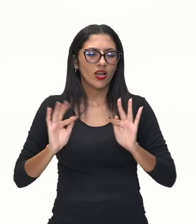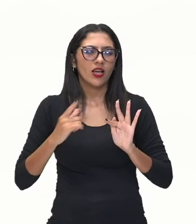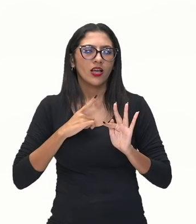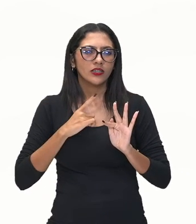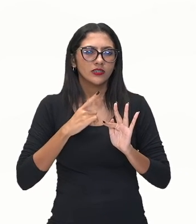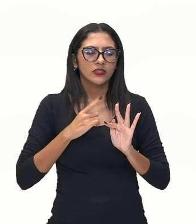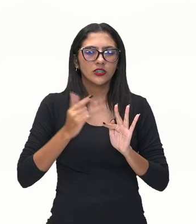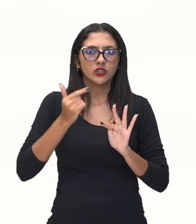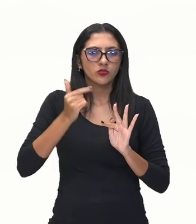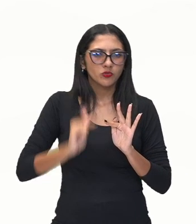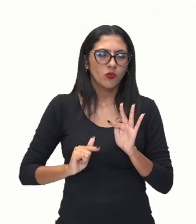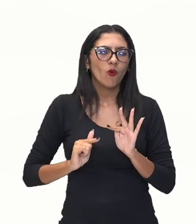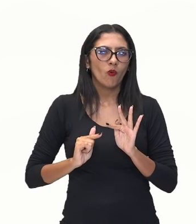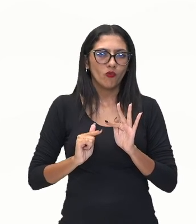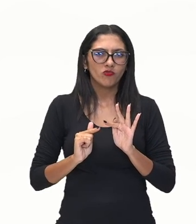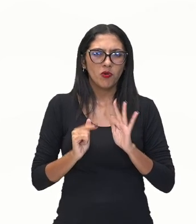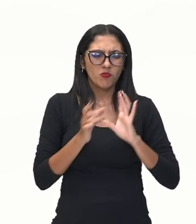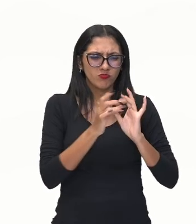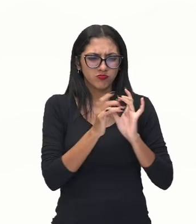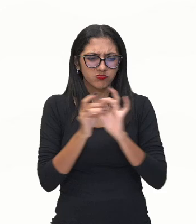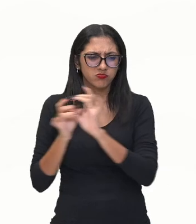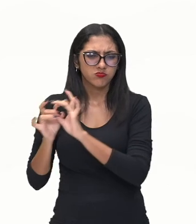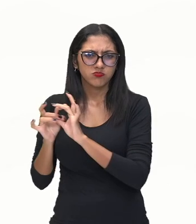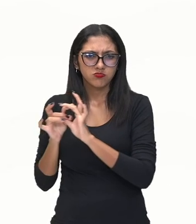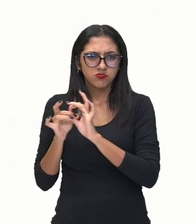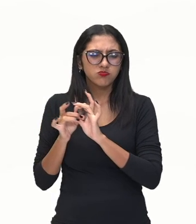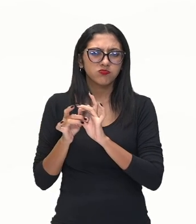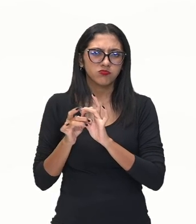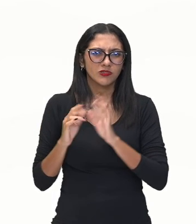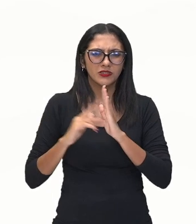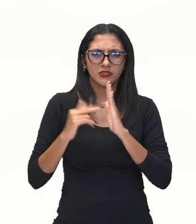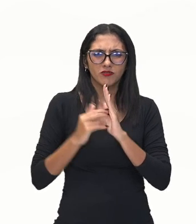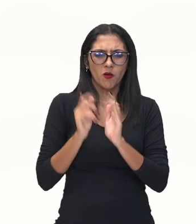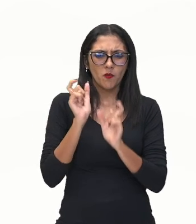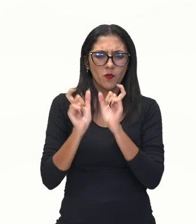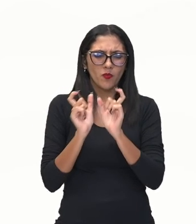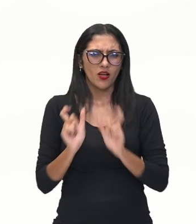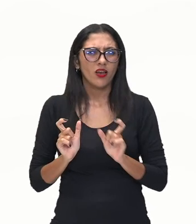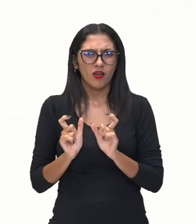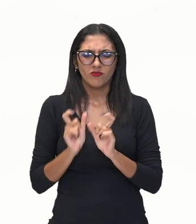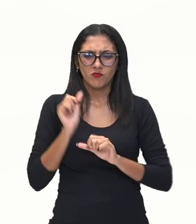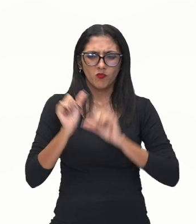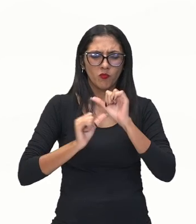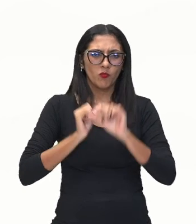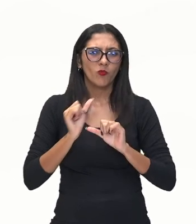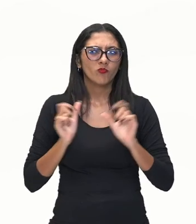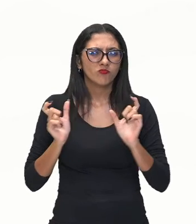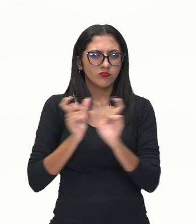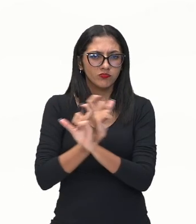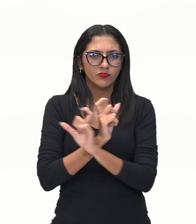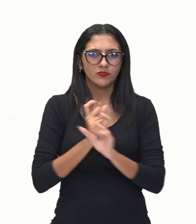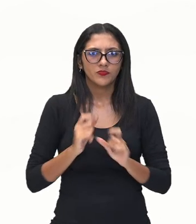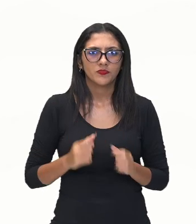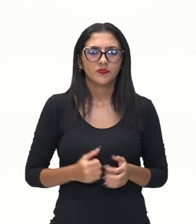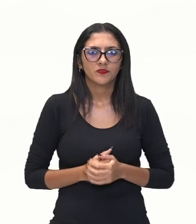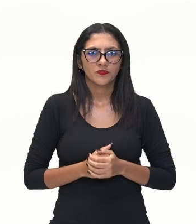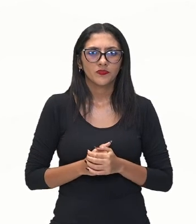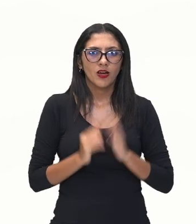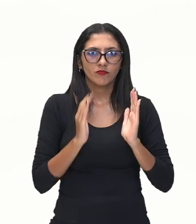embora. Eu vai, né? Ao invés de eu vou embora. Eu fico fora de